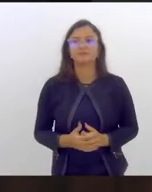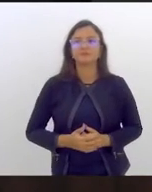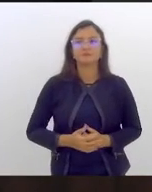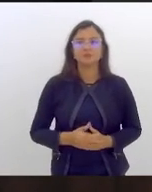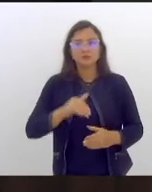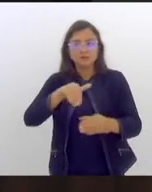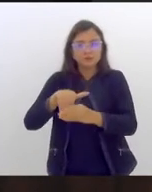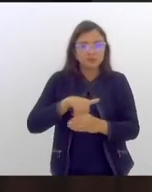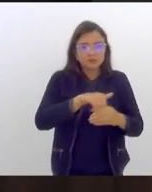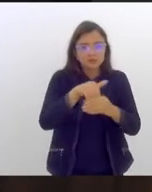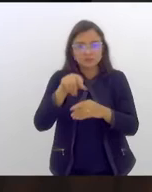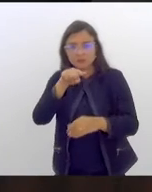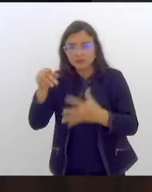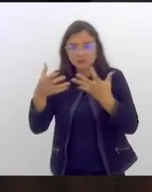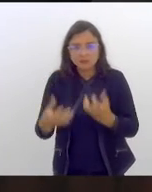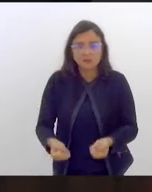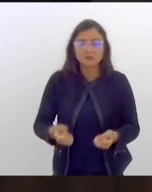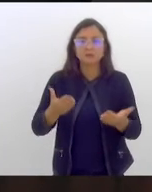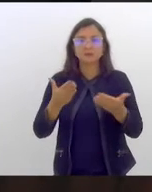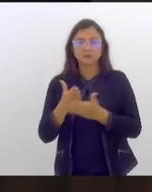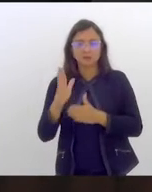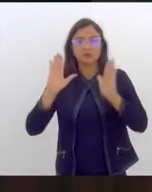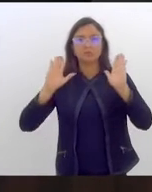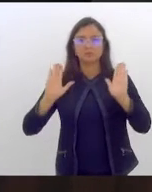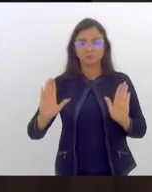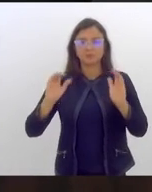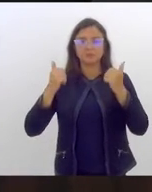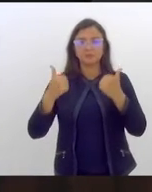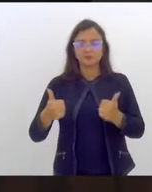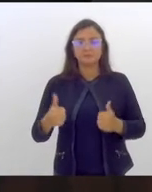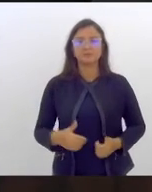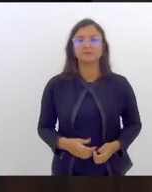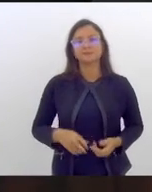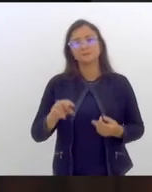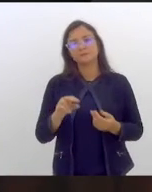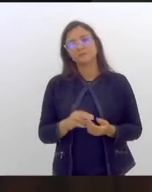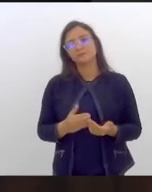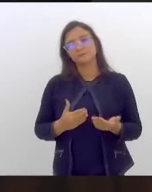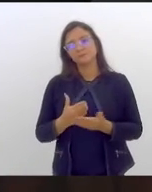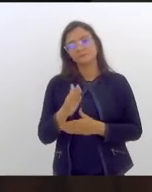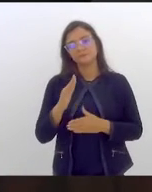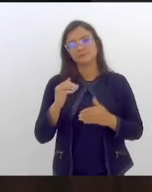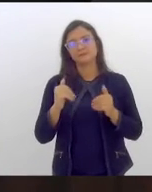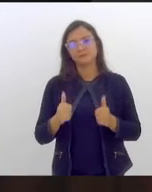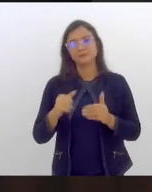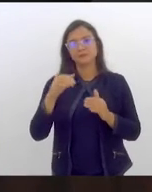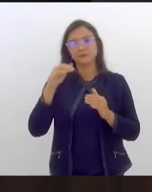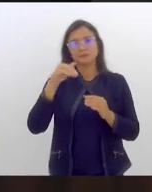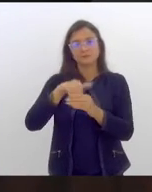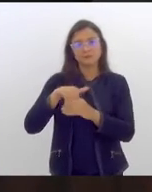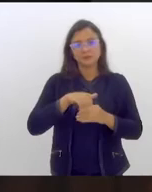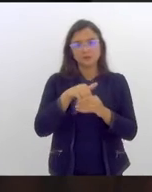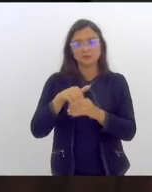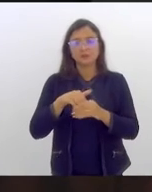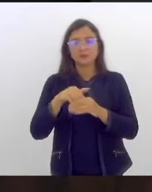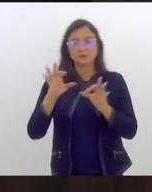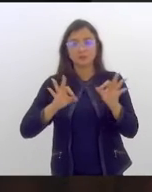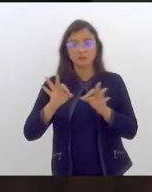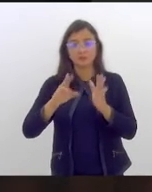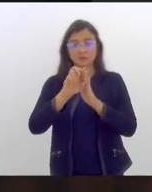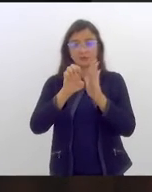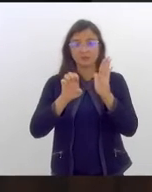em votação senhores que a própria permanece Como estão aprovado em votação o projeto assim emendado